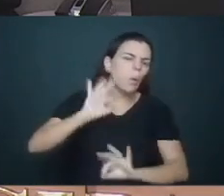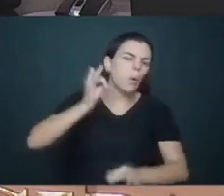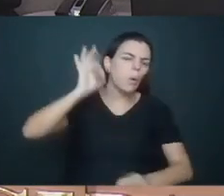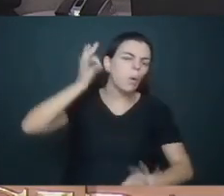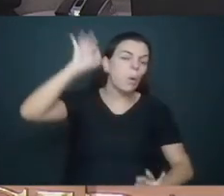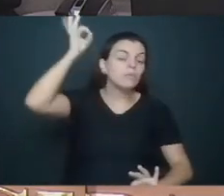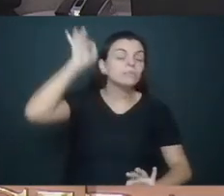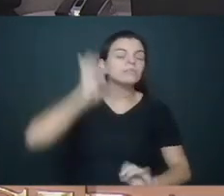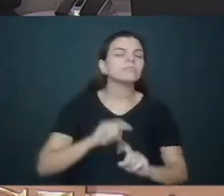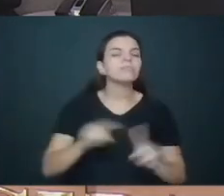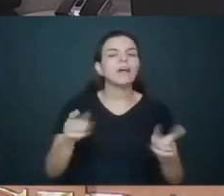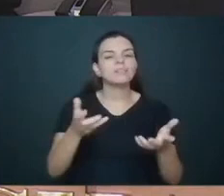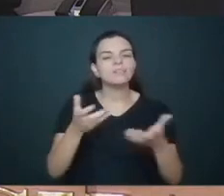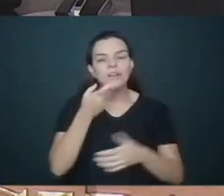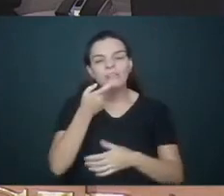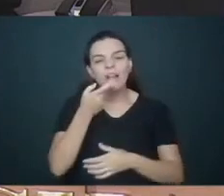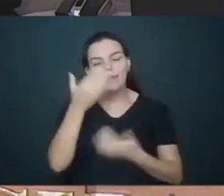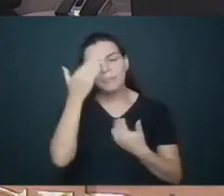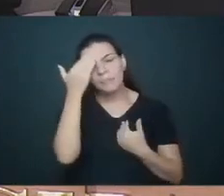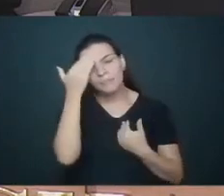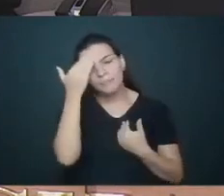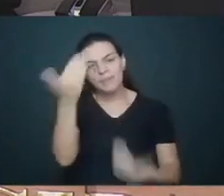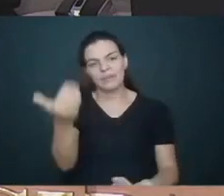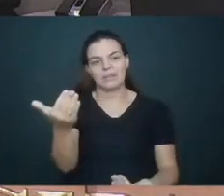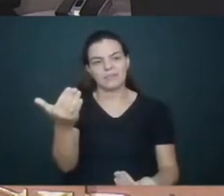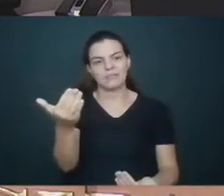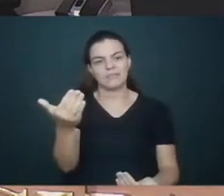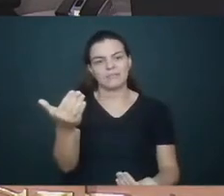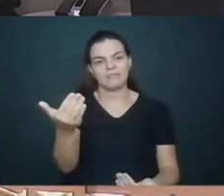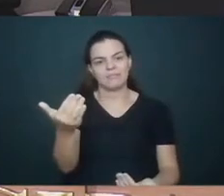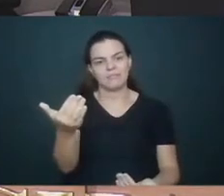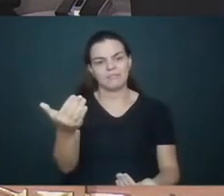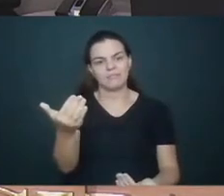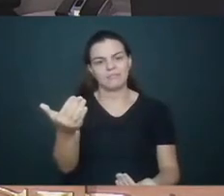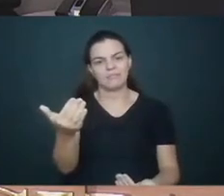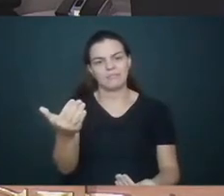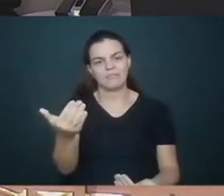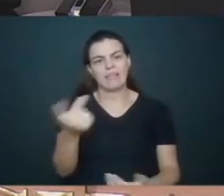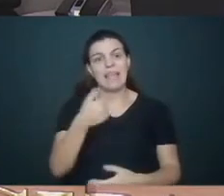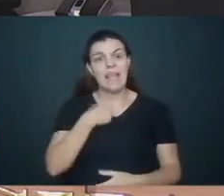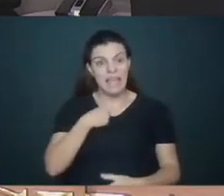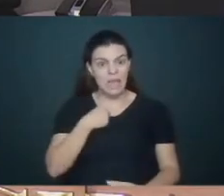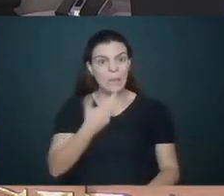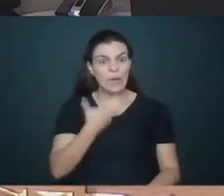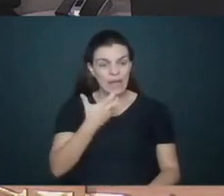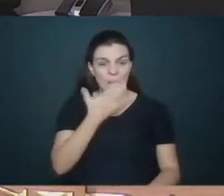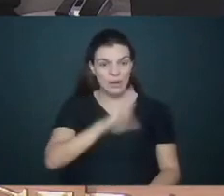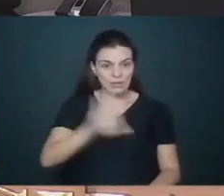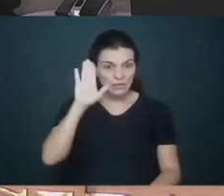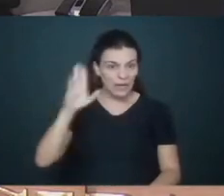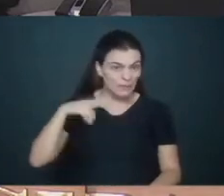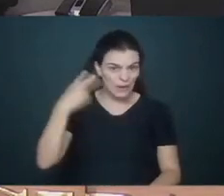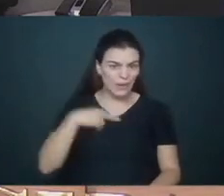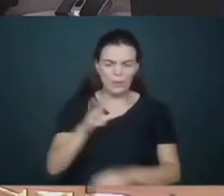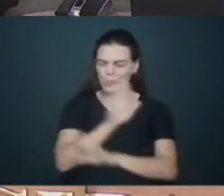muito obrigado. Me considerem, gente, jamais candidato a vereador ou qualquer cargo político, jamais, não